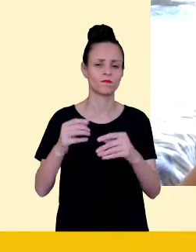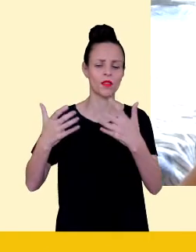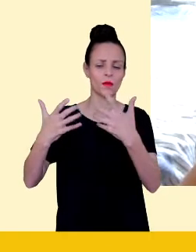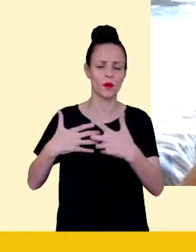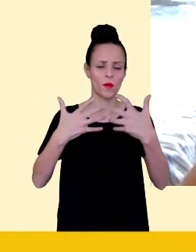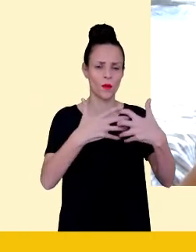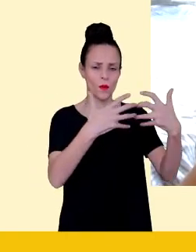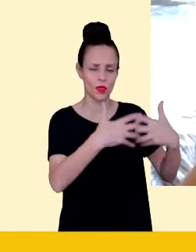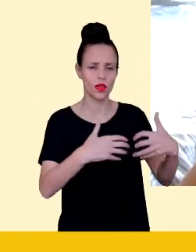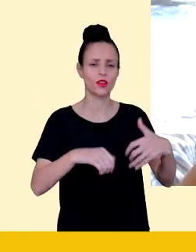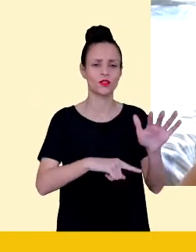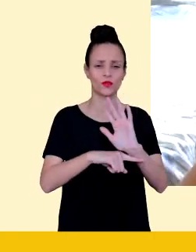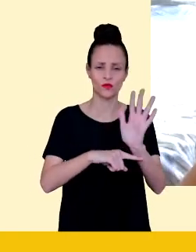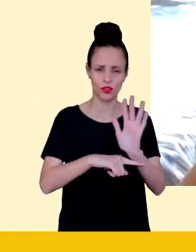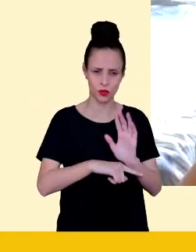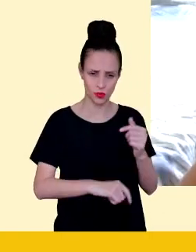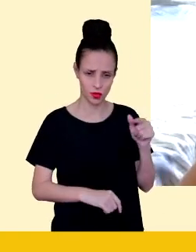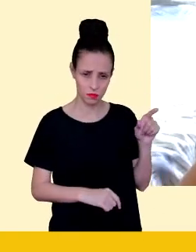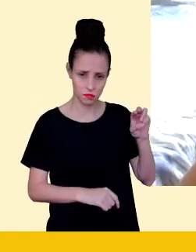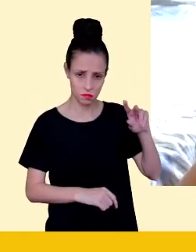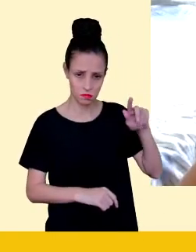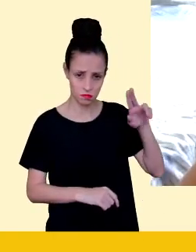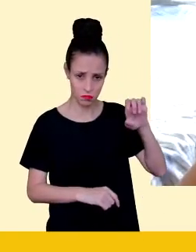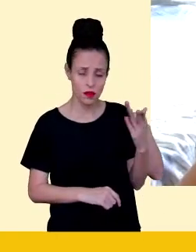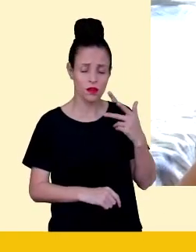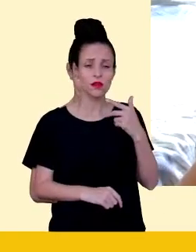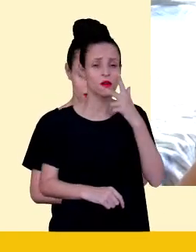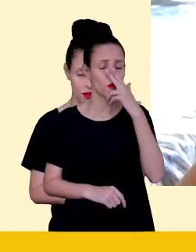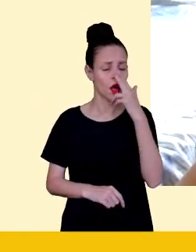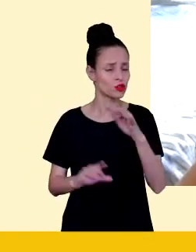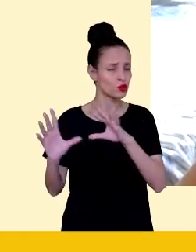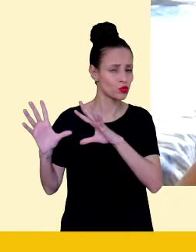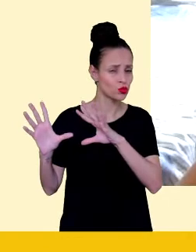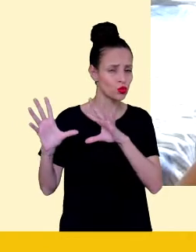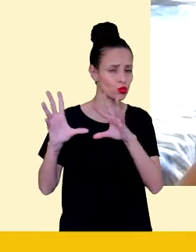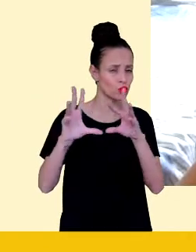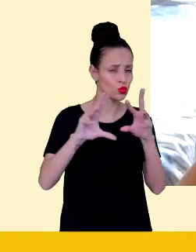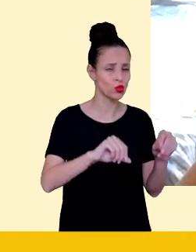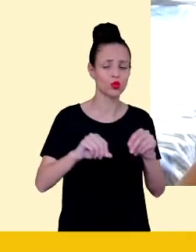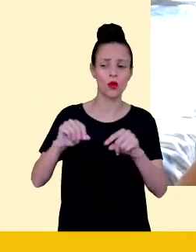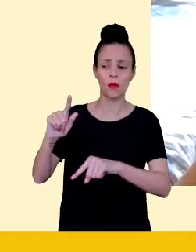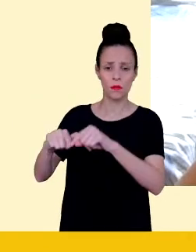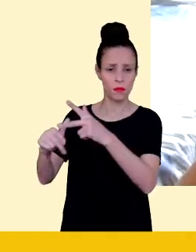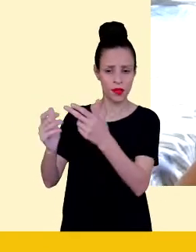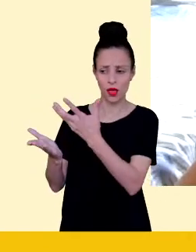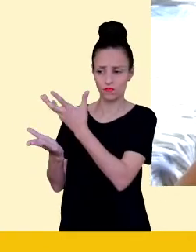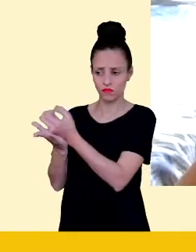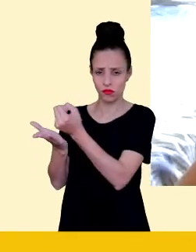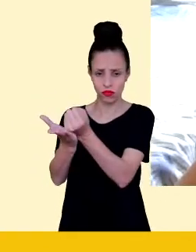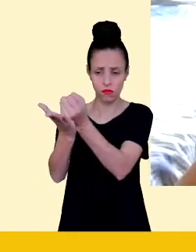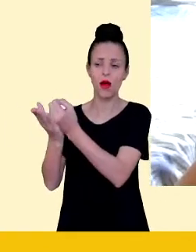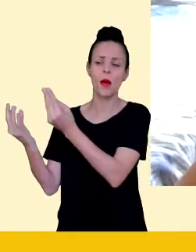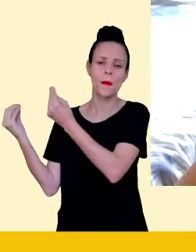do filme. Se eu não me engano, o Miguel pode me corrigir, eu acho que praticamente o material